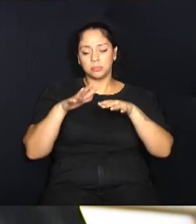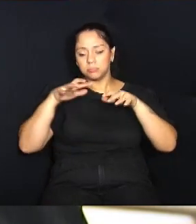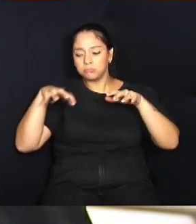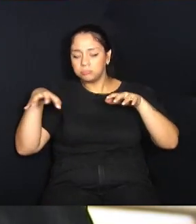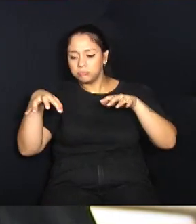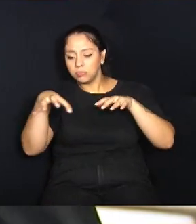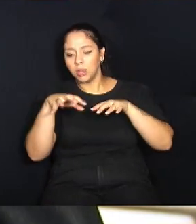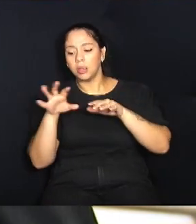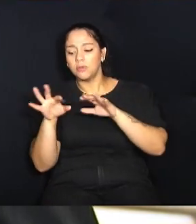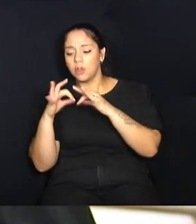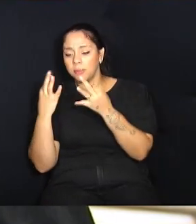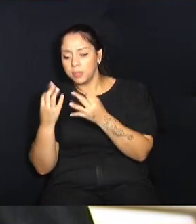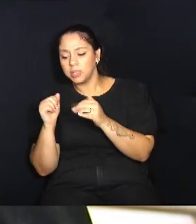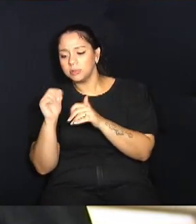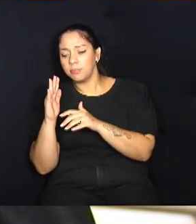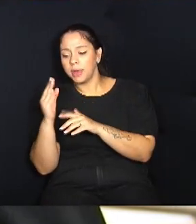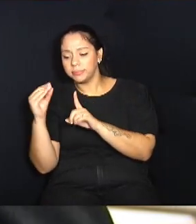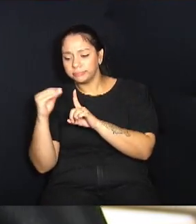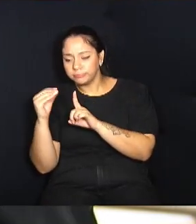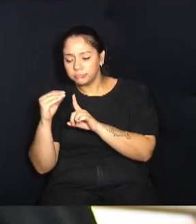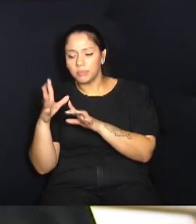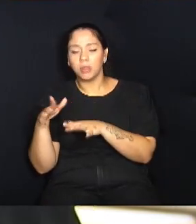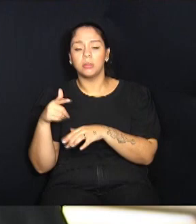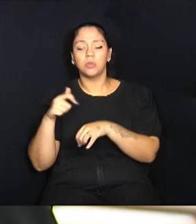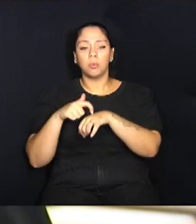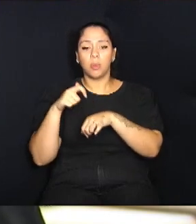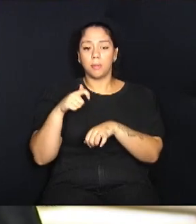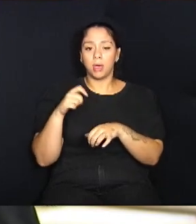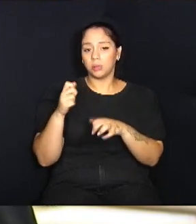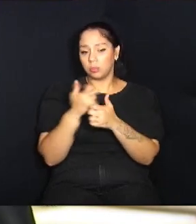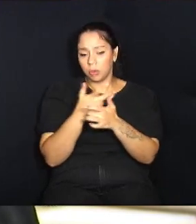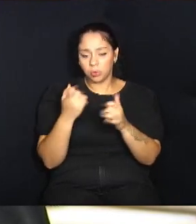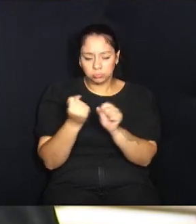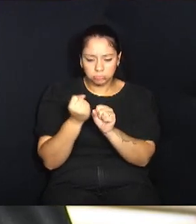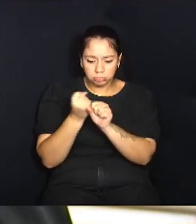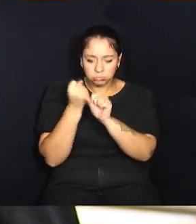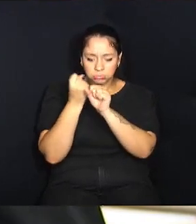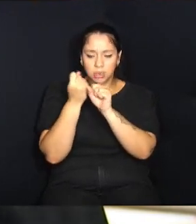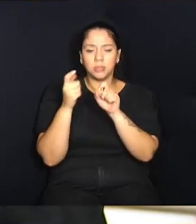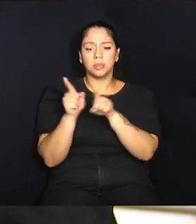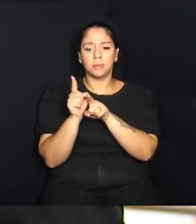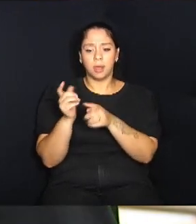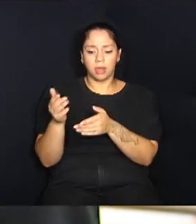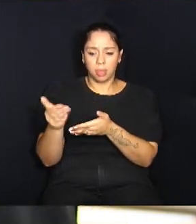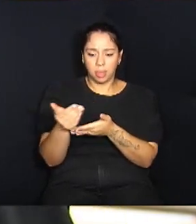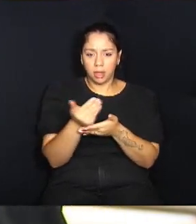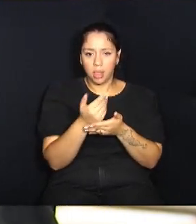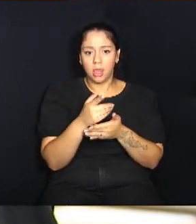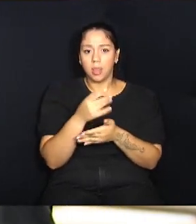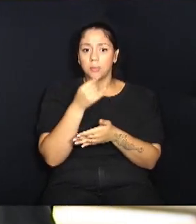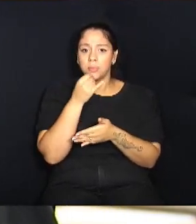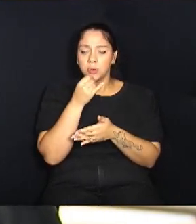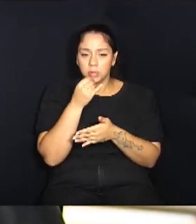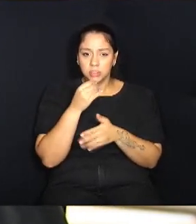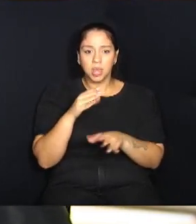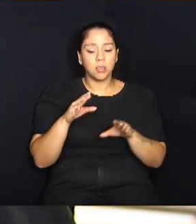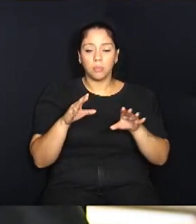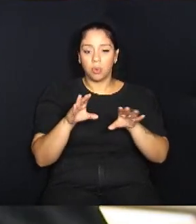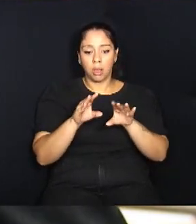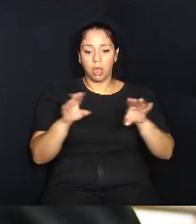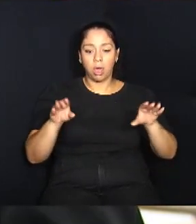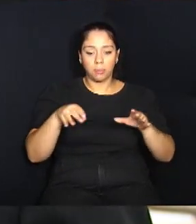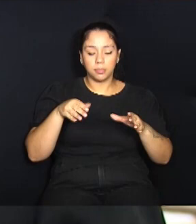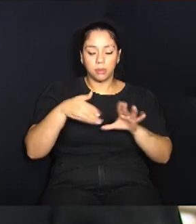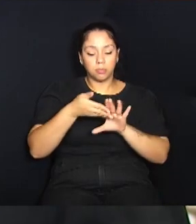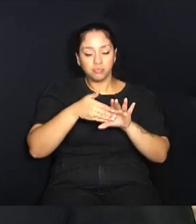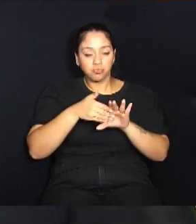famílias mais carentes, quando precisam fazer uma pequena obra, inclusive, por exemplo, se quebrar uma pia, ele vai gerar um entulho e aquilo precisa